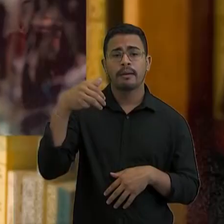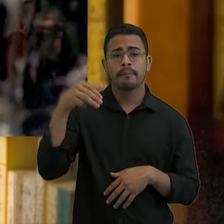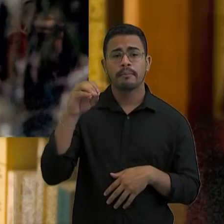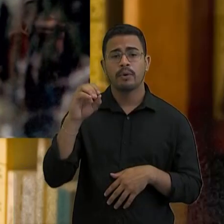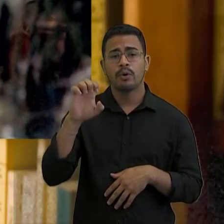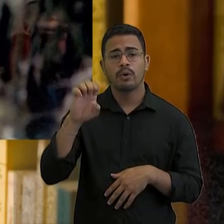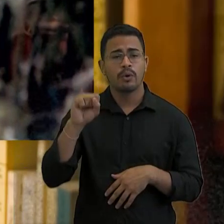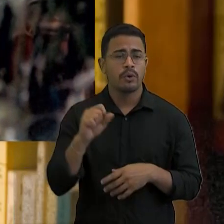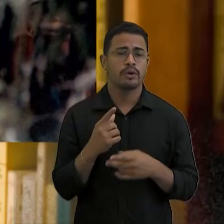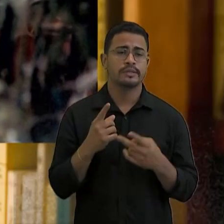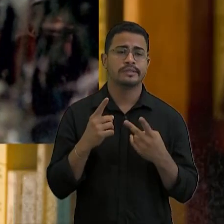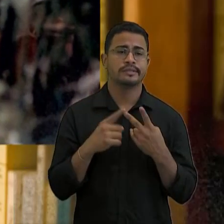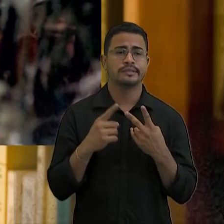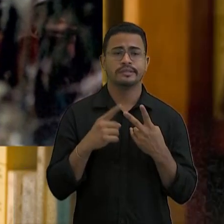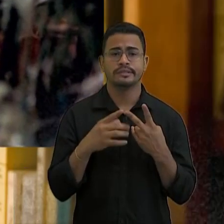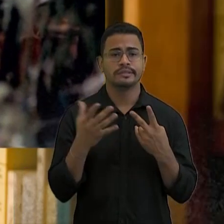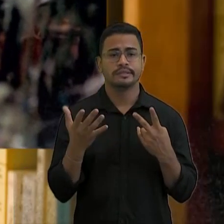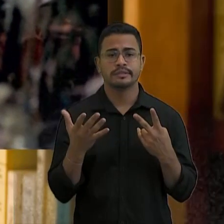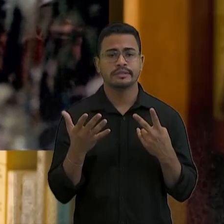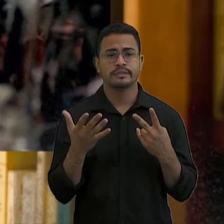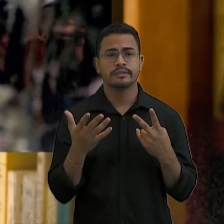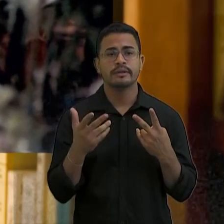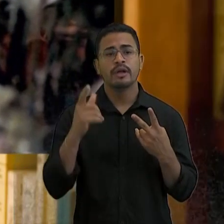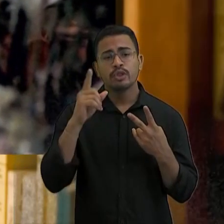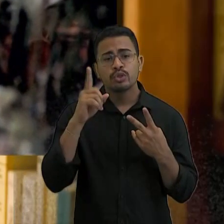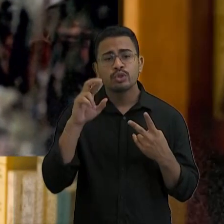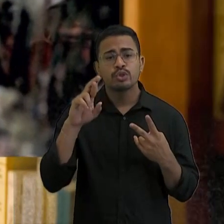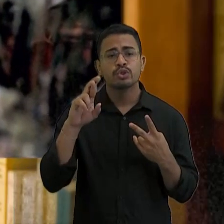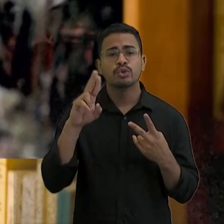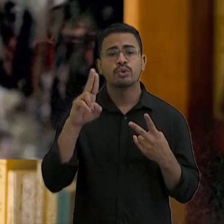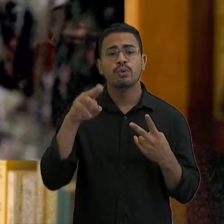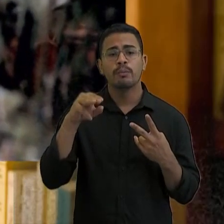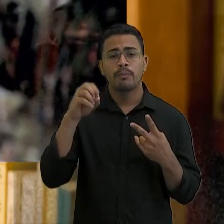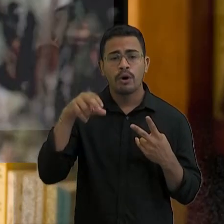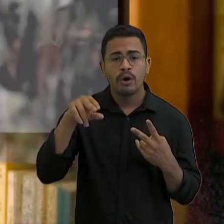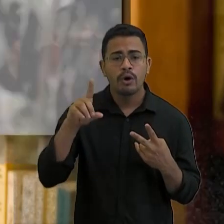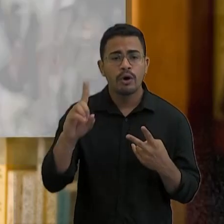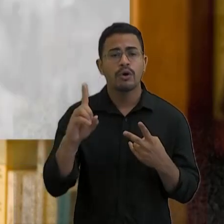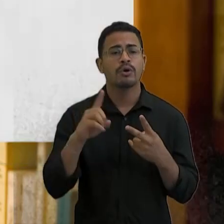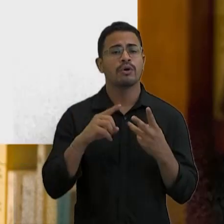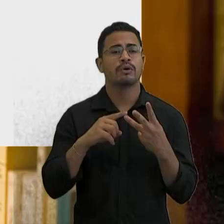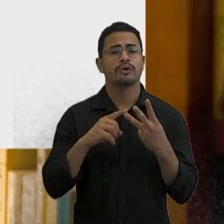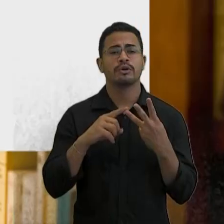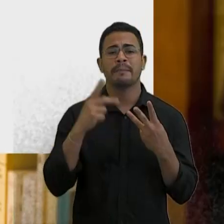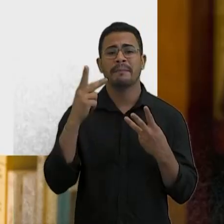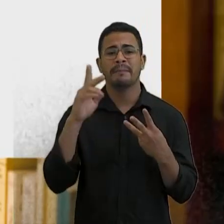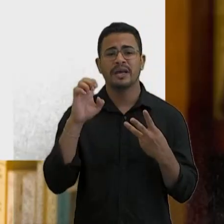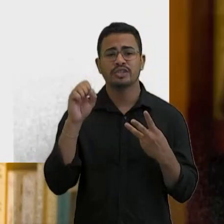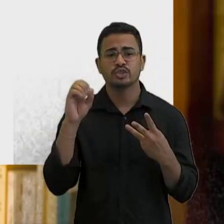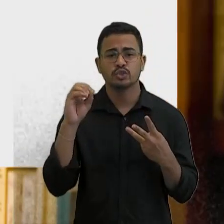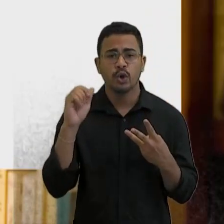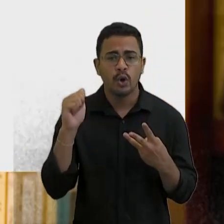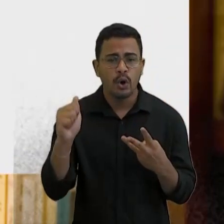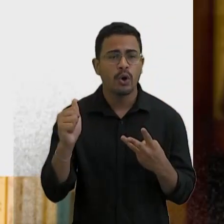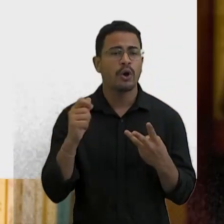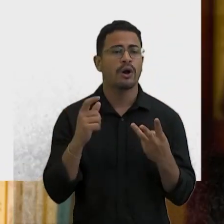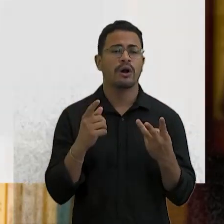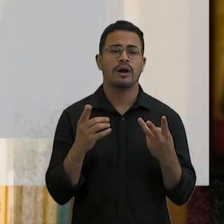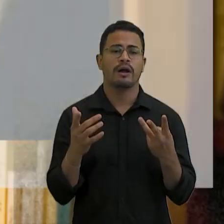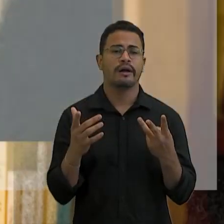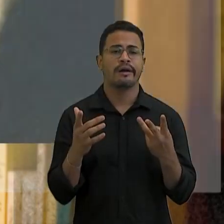até a Drummond, Fernando Pessoa,